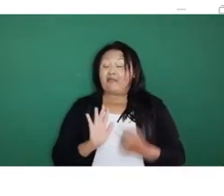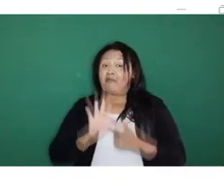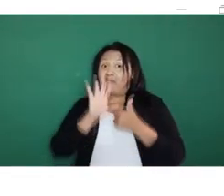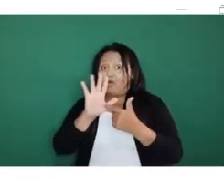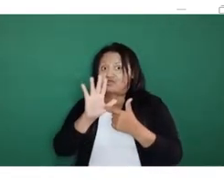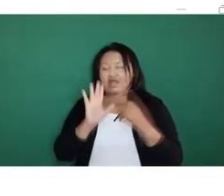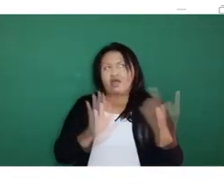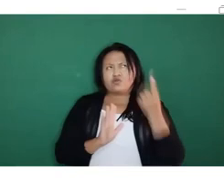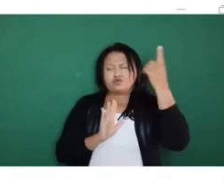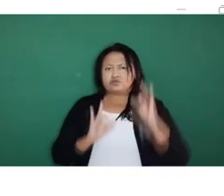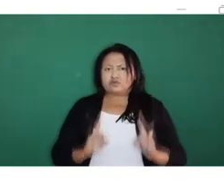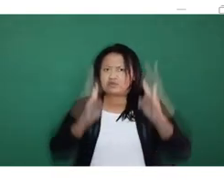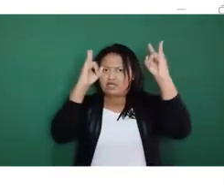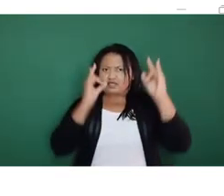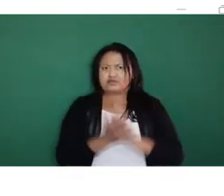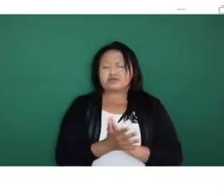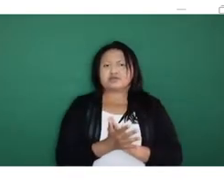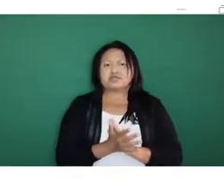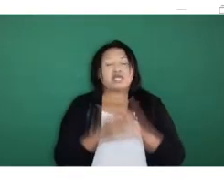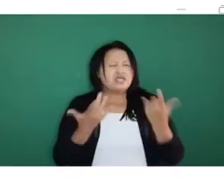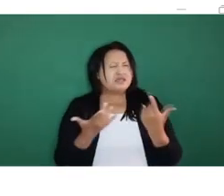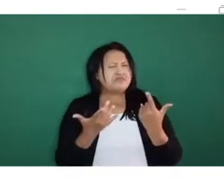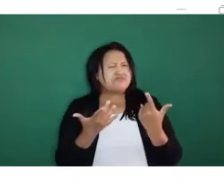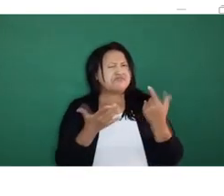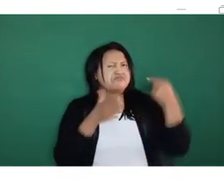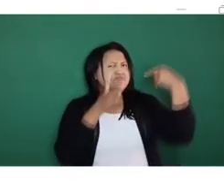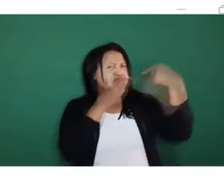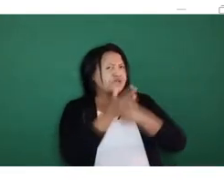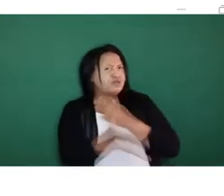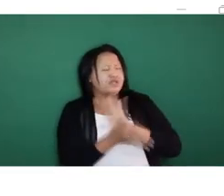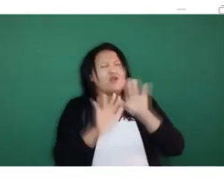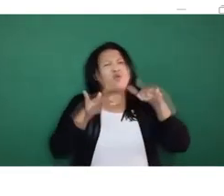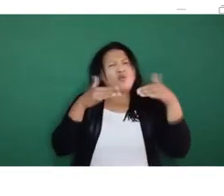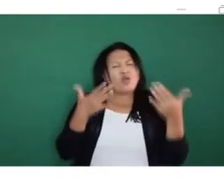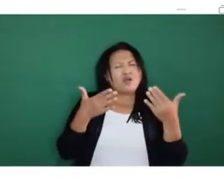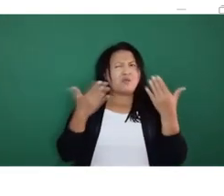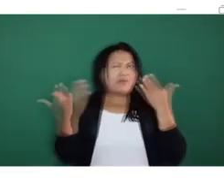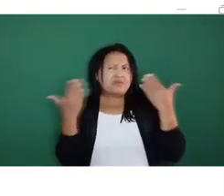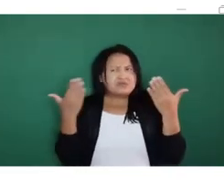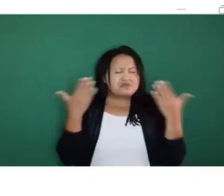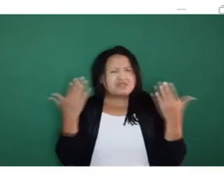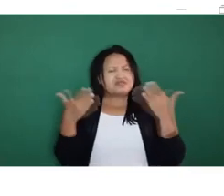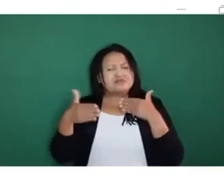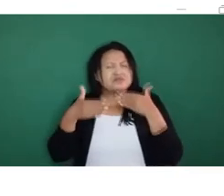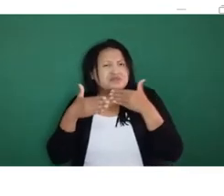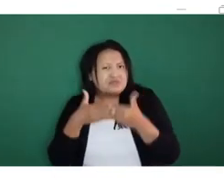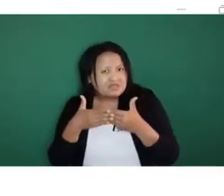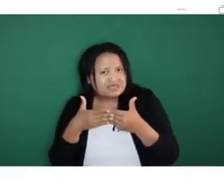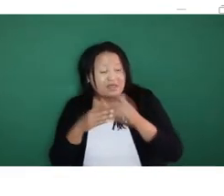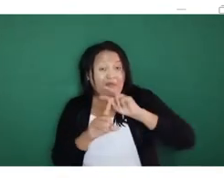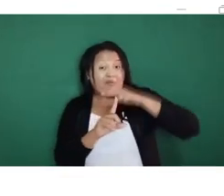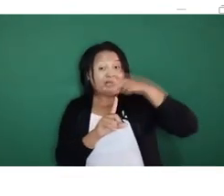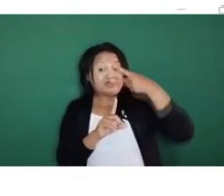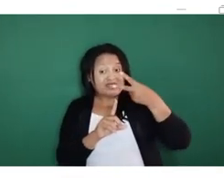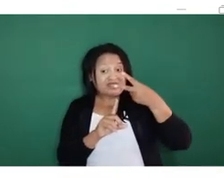desse prédio e questiona qual deve ser aproximadamente sua potência em watts